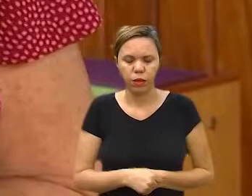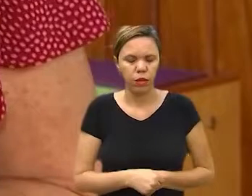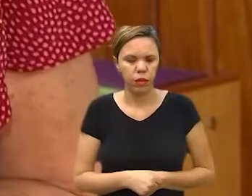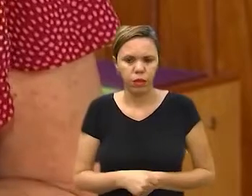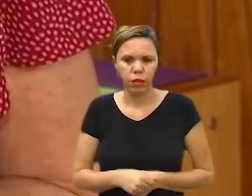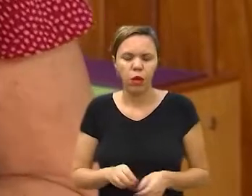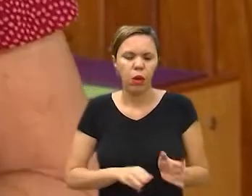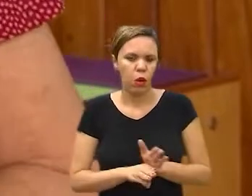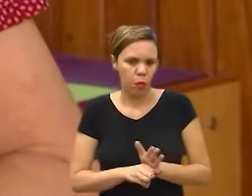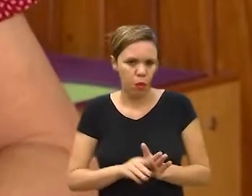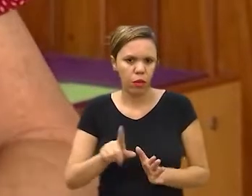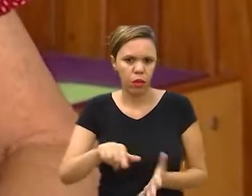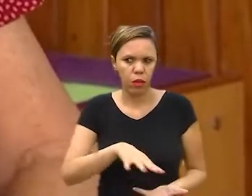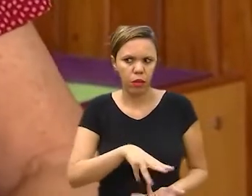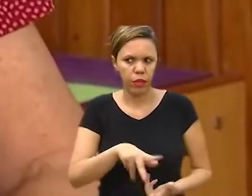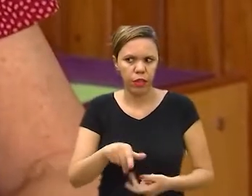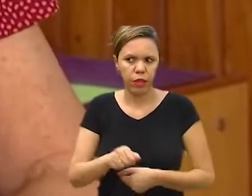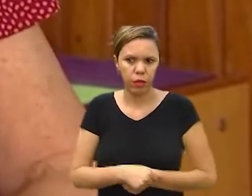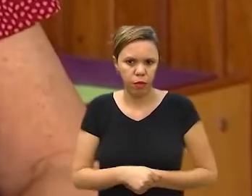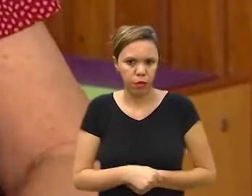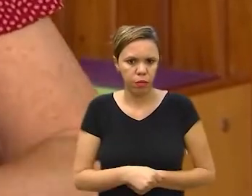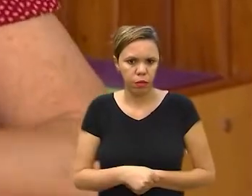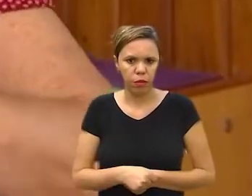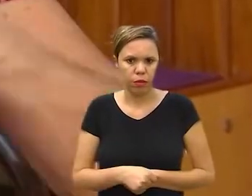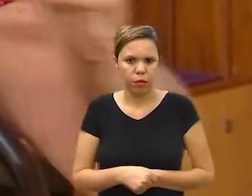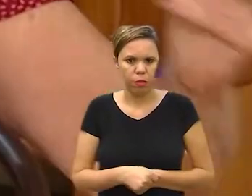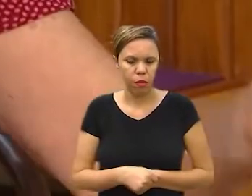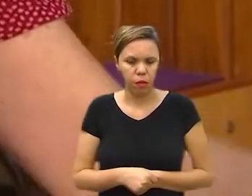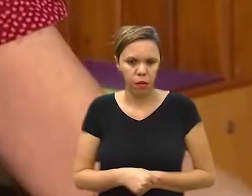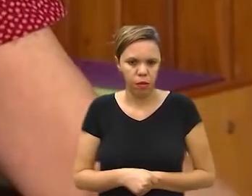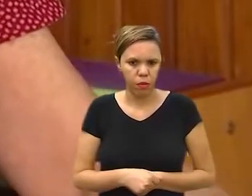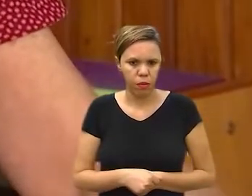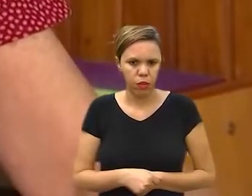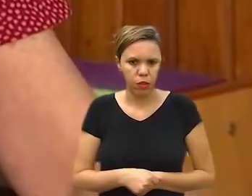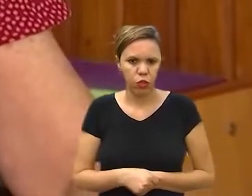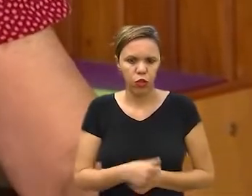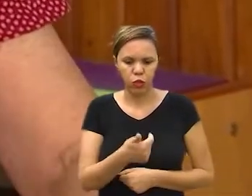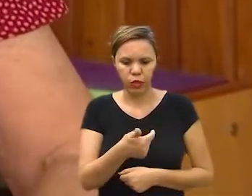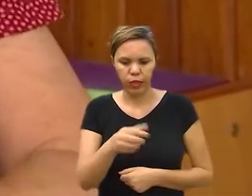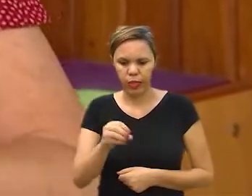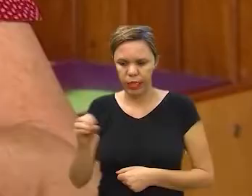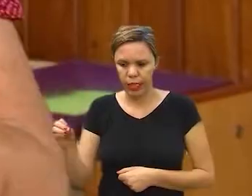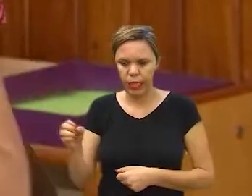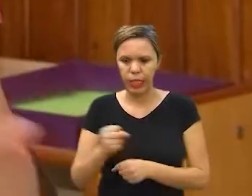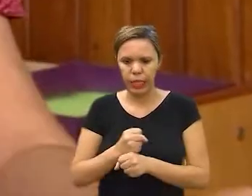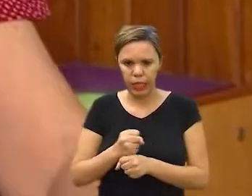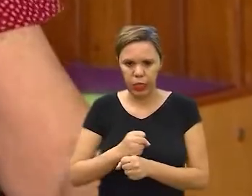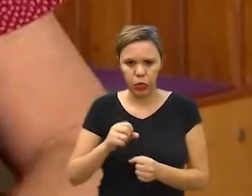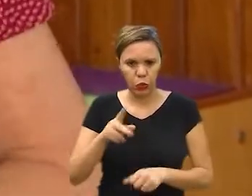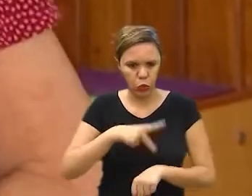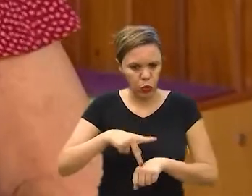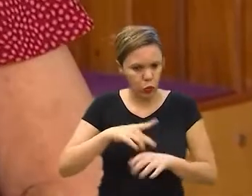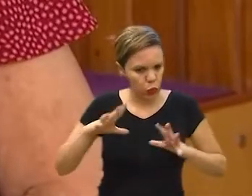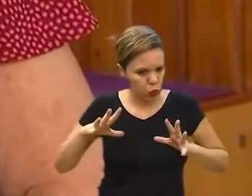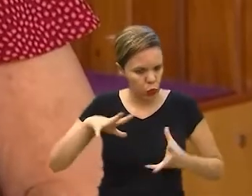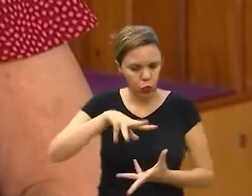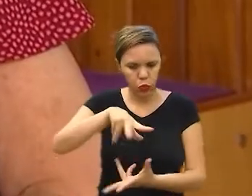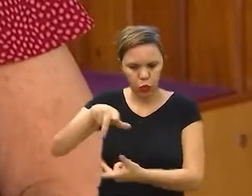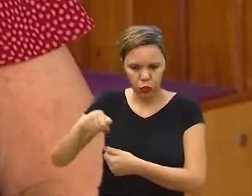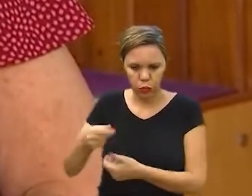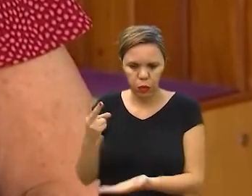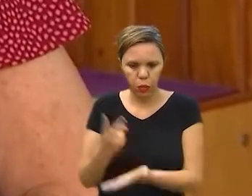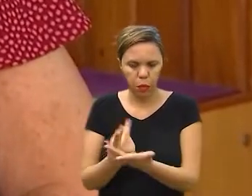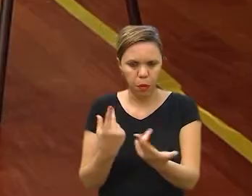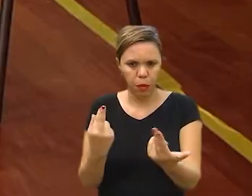O método é universal. Está aí há 100 anos e em todos os países do mundo tem se visto o mesmo resultado.